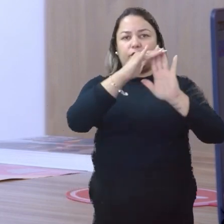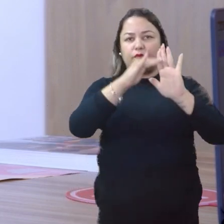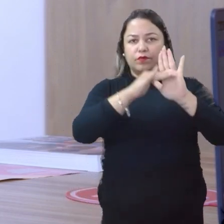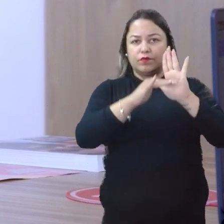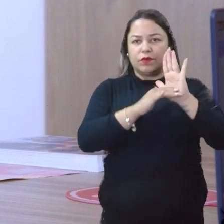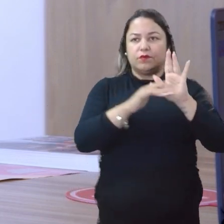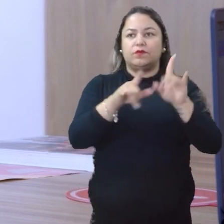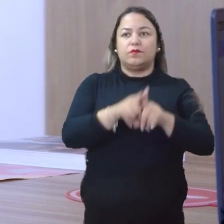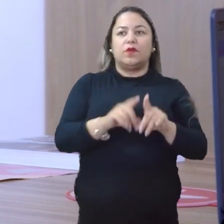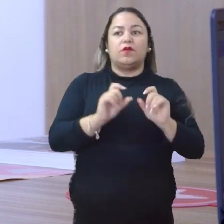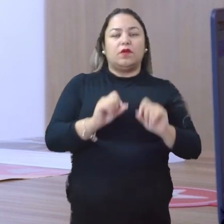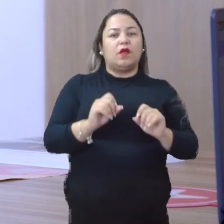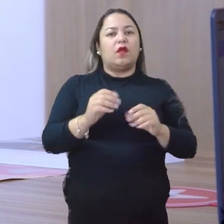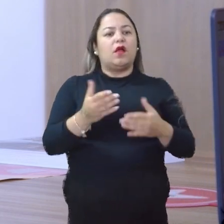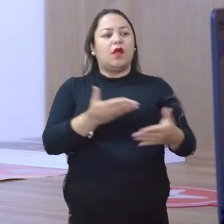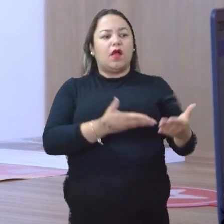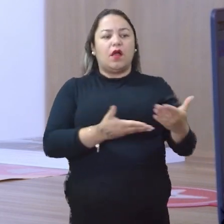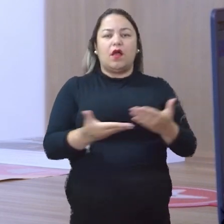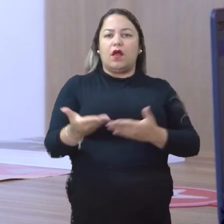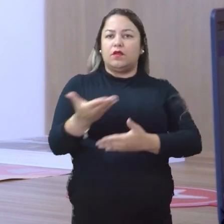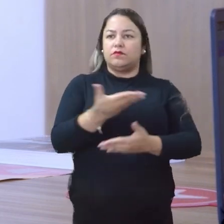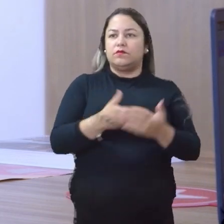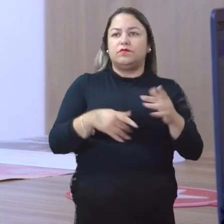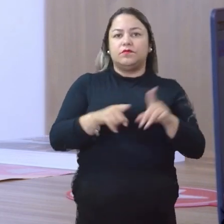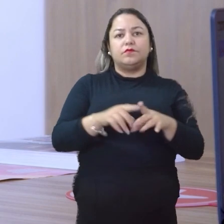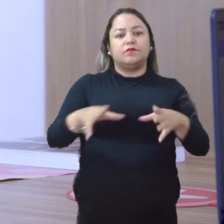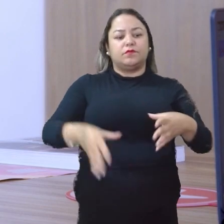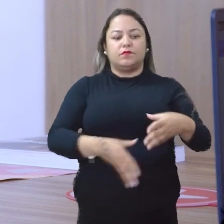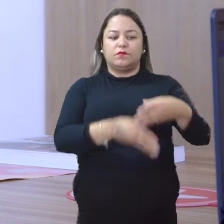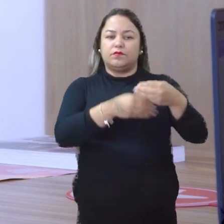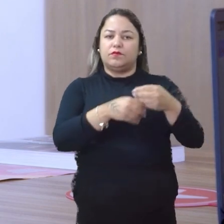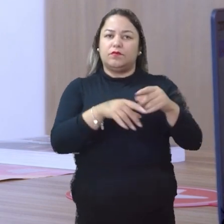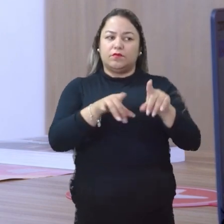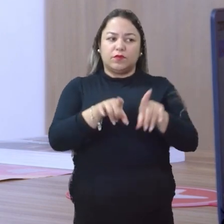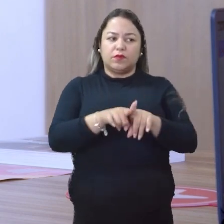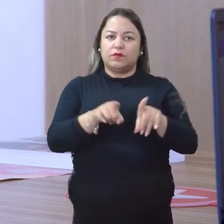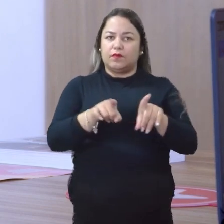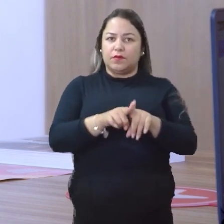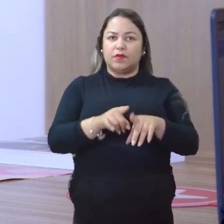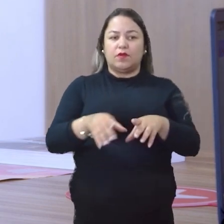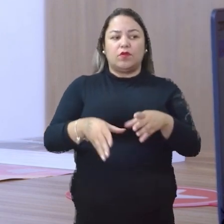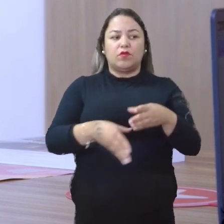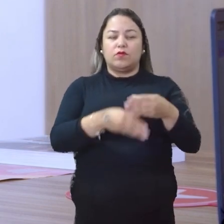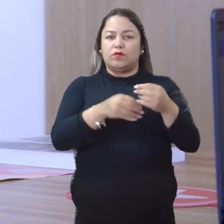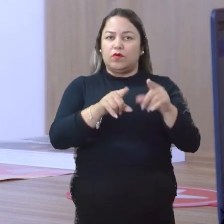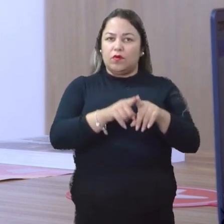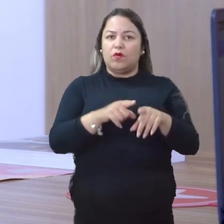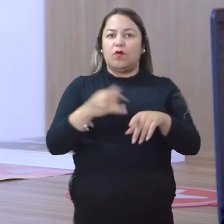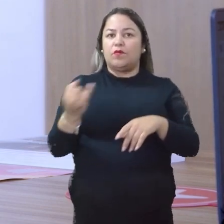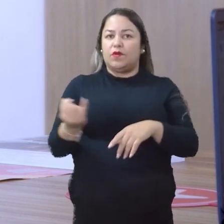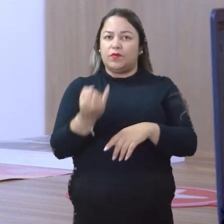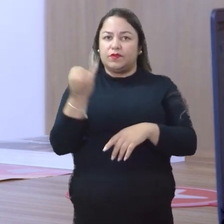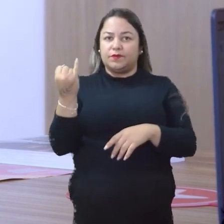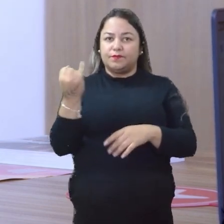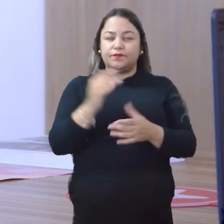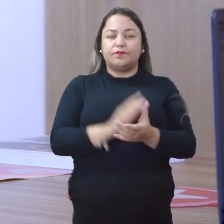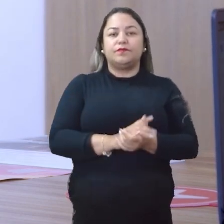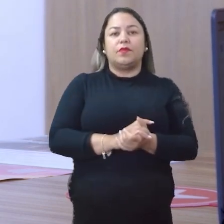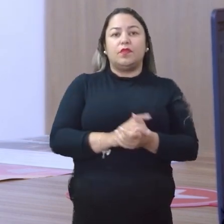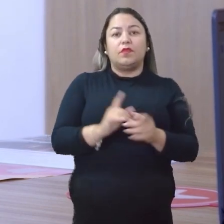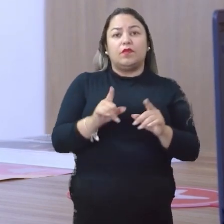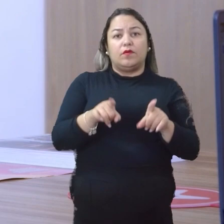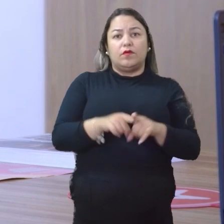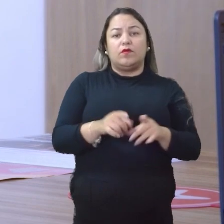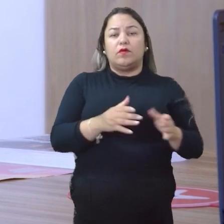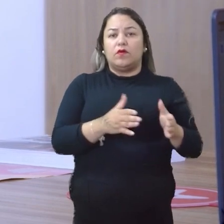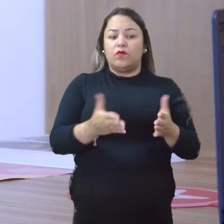do plano já colocou em missão para cada um e para cada uma de nós, para que a gente implementasse o plano efetivamente, para a gente colocasse isso como tarefa primeira.